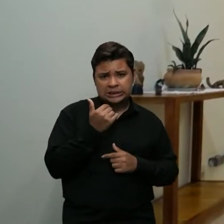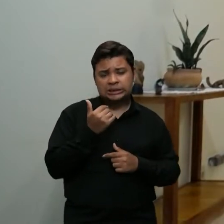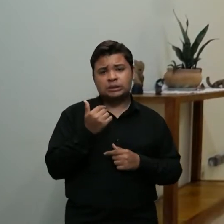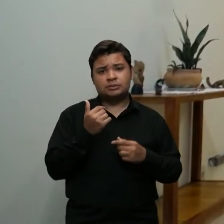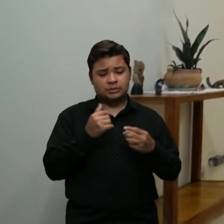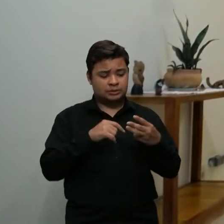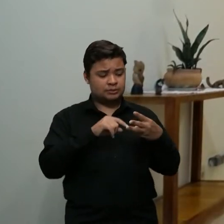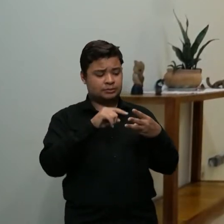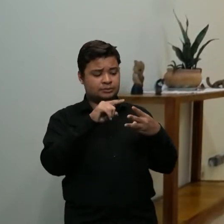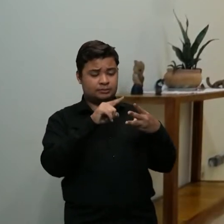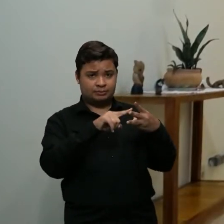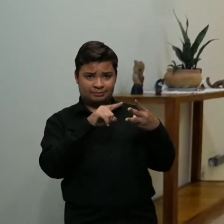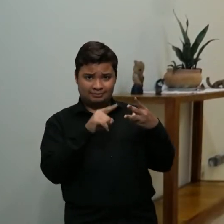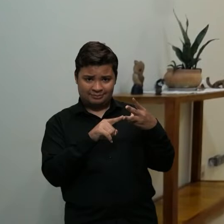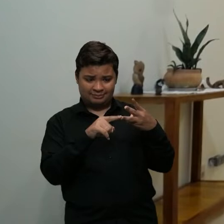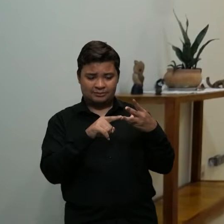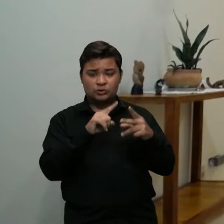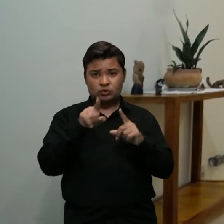grave foi de